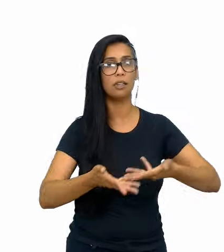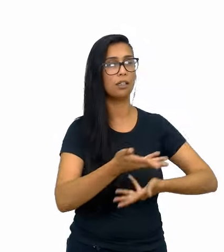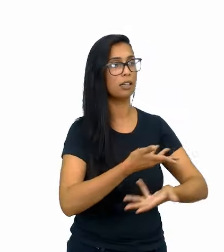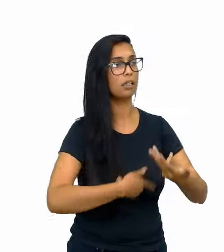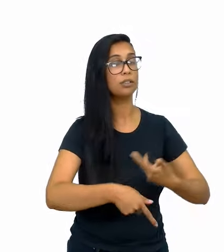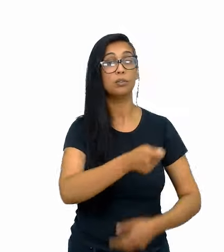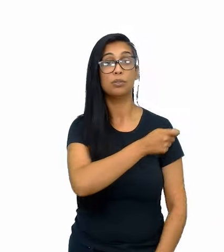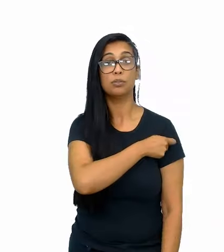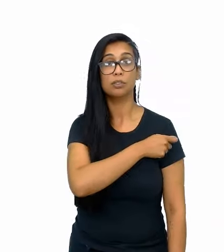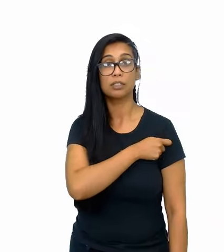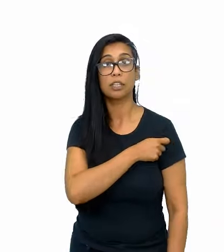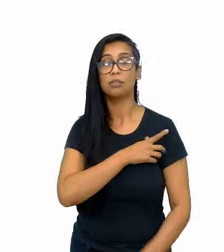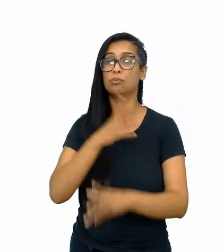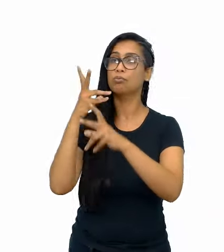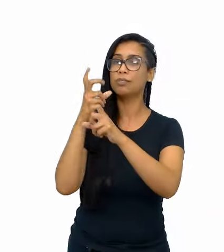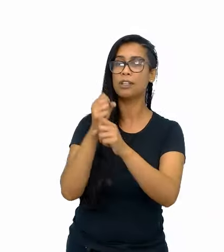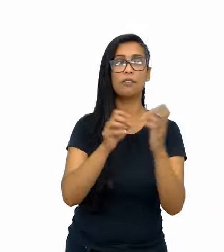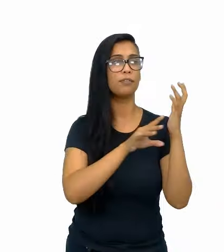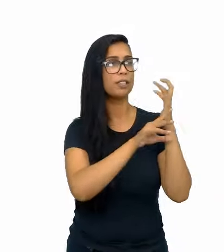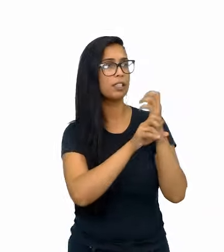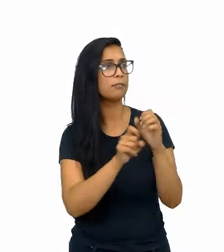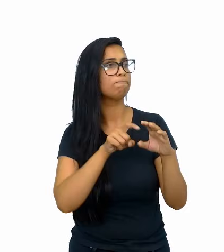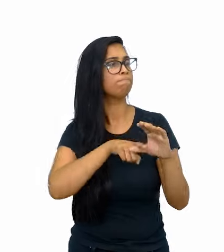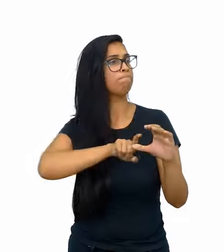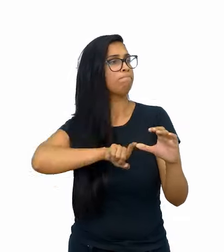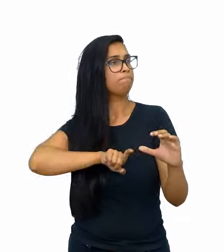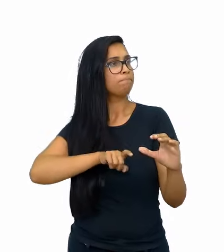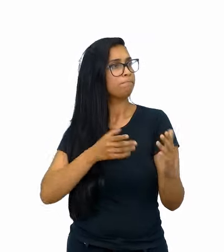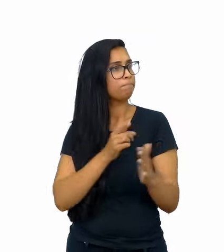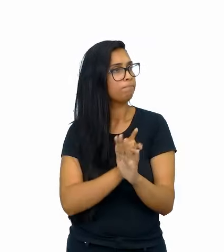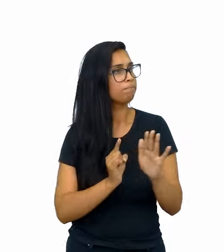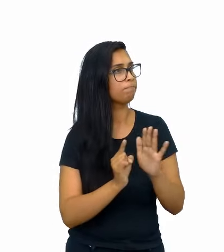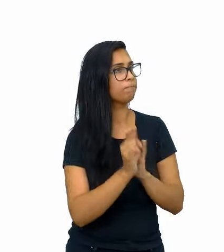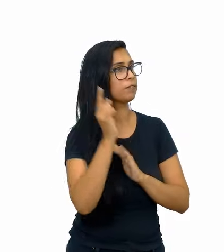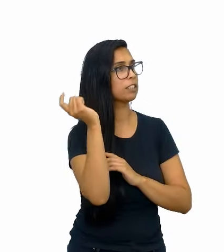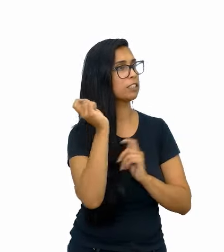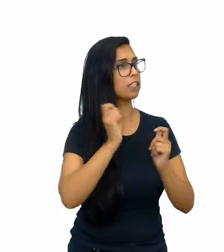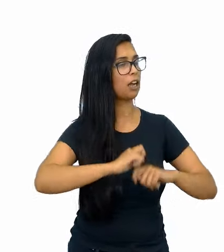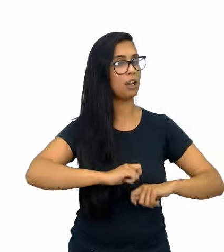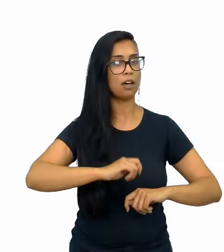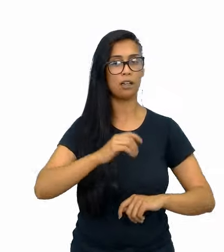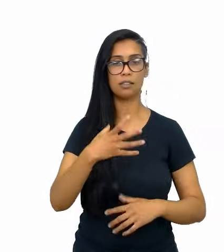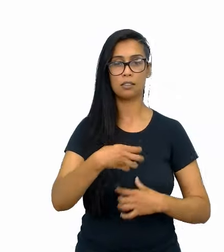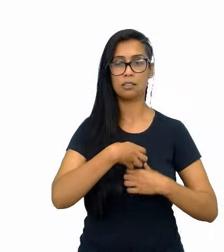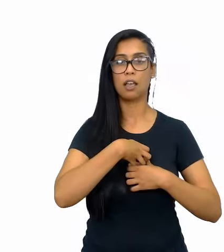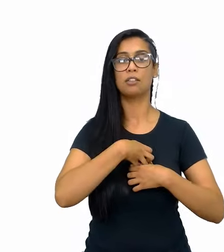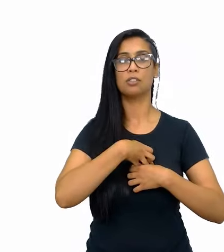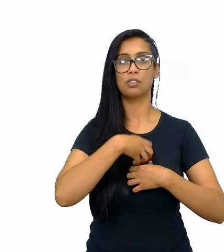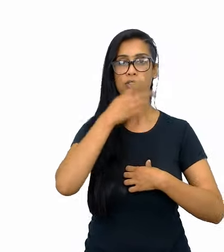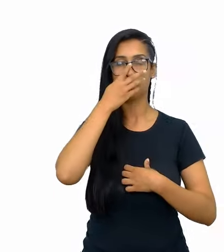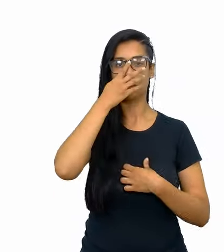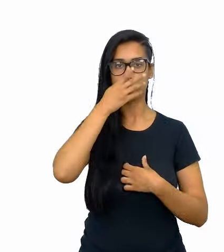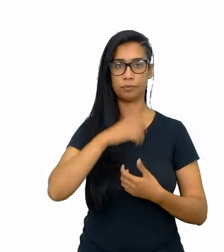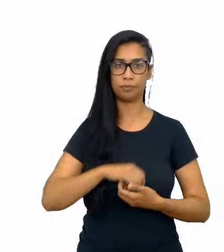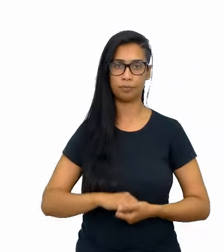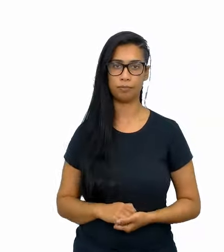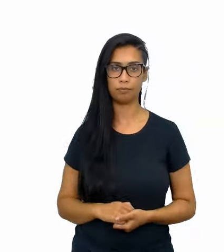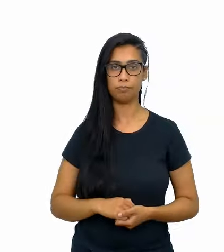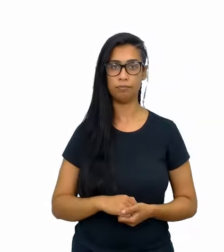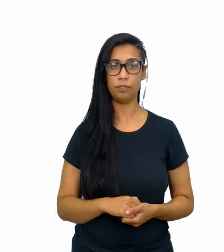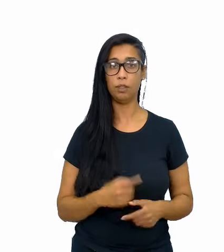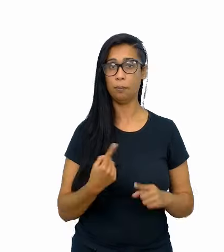estudantes a revisar e a melhorar cada vez mais esse texto para que ele cumpra a sua função